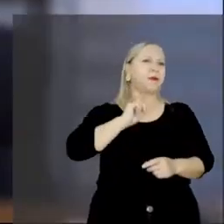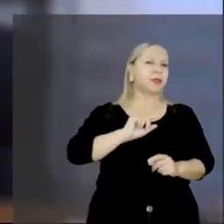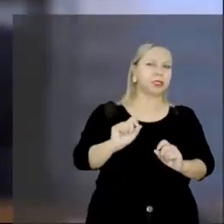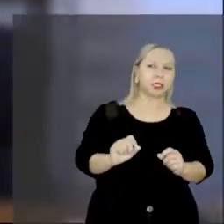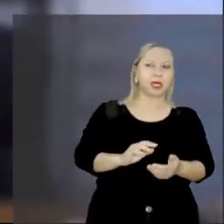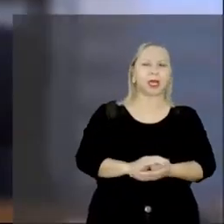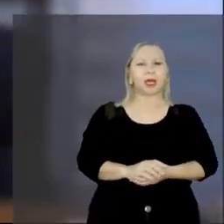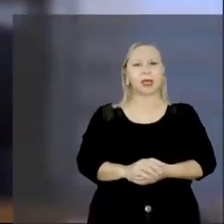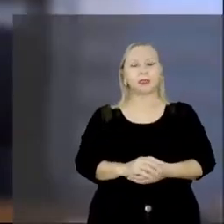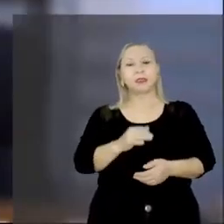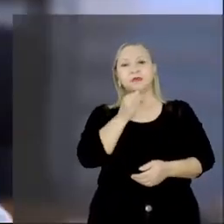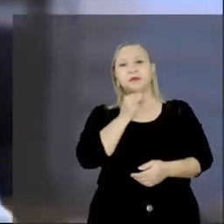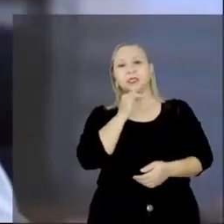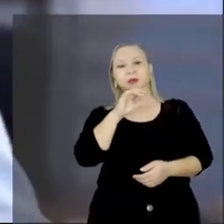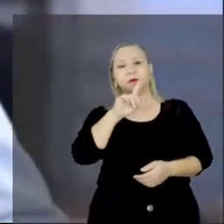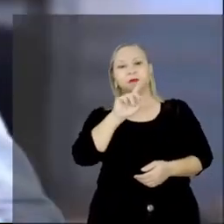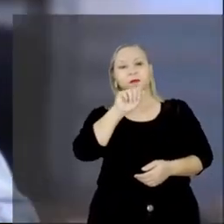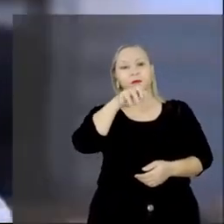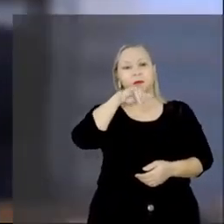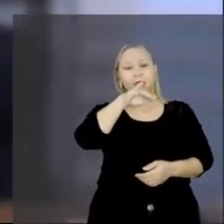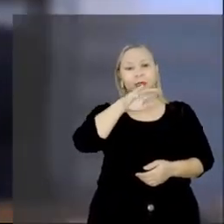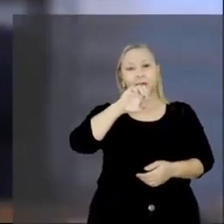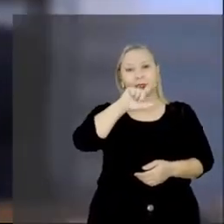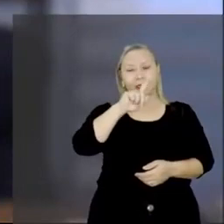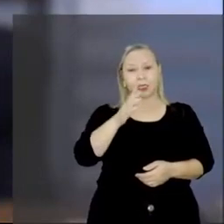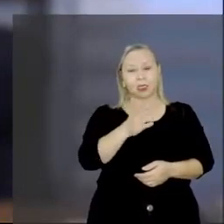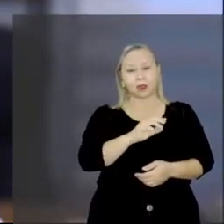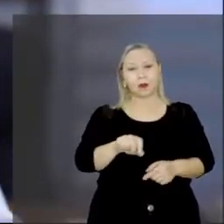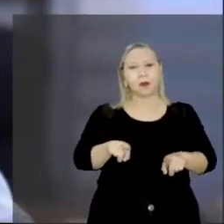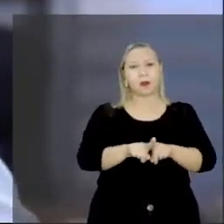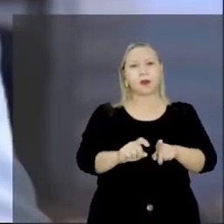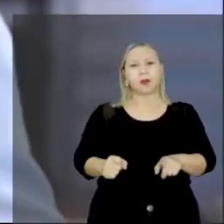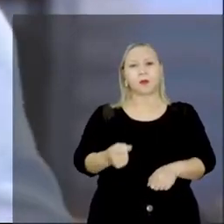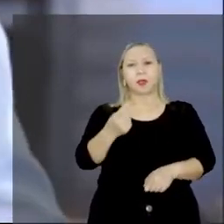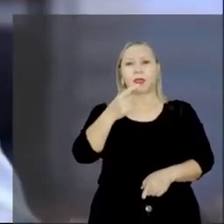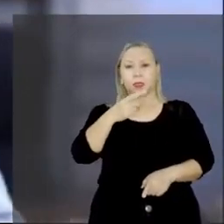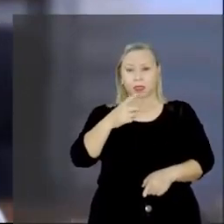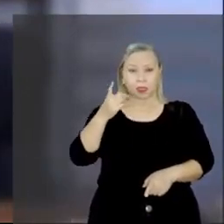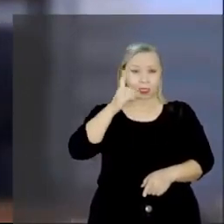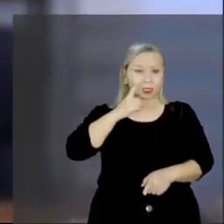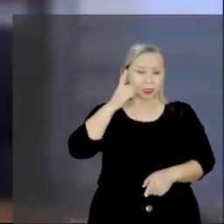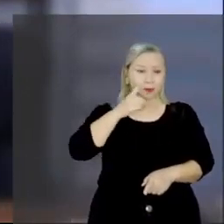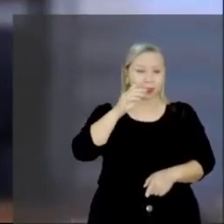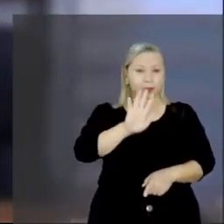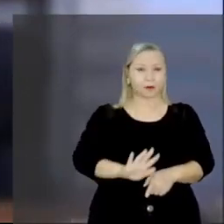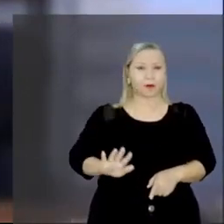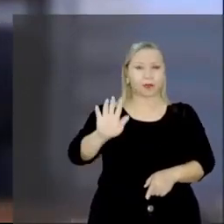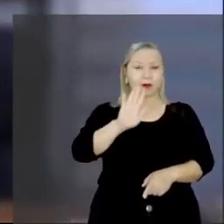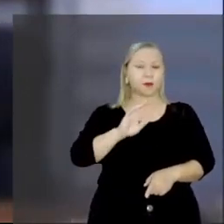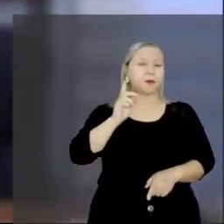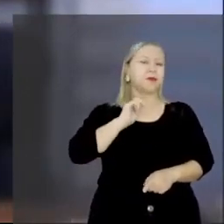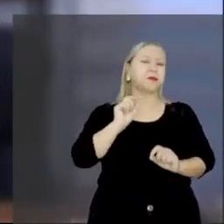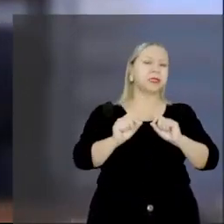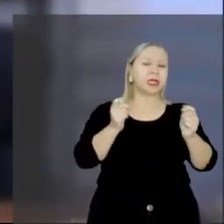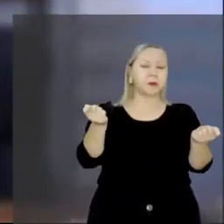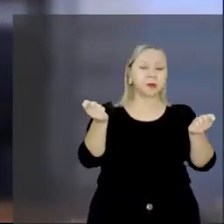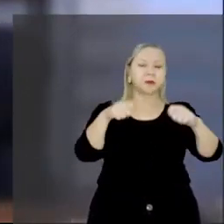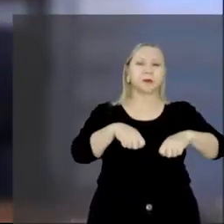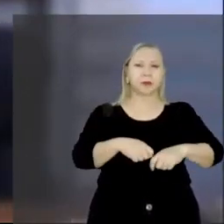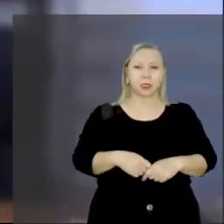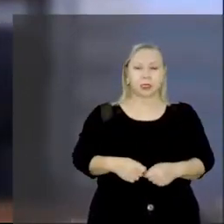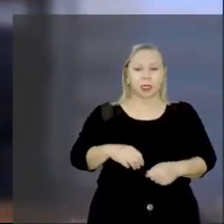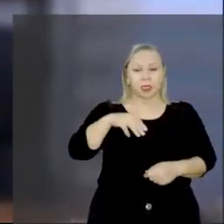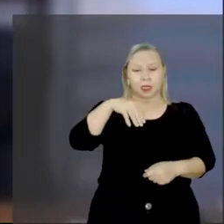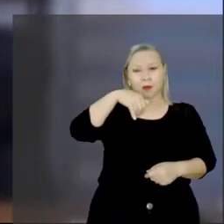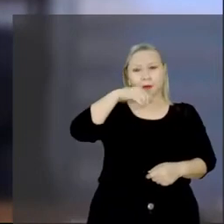seja o Daniel Sucupira, seja o Zélio, seja o Virgílio Guimarães, seja o Patru, seja o Pimentel, ou seja, o dado concreto